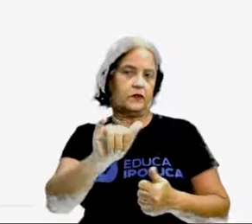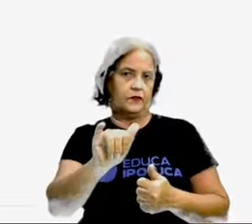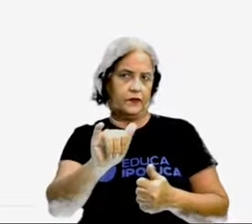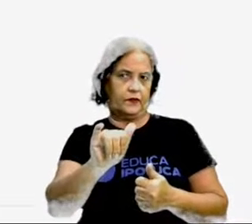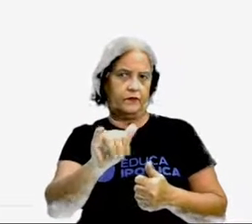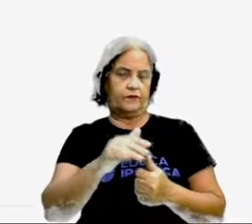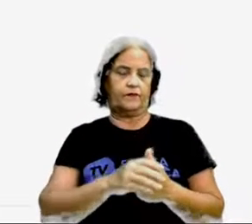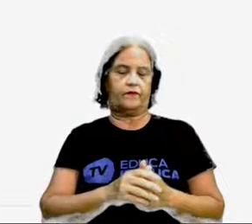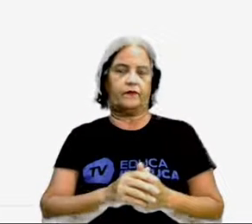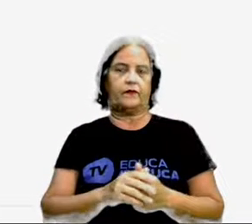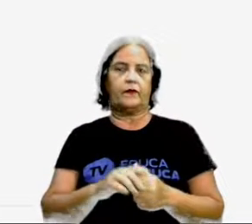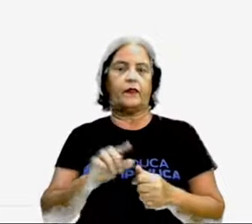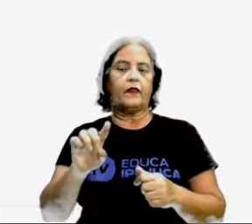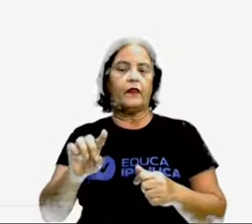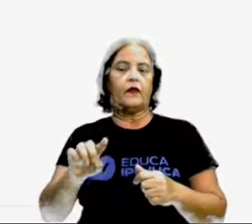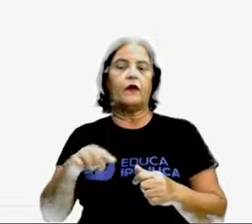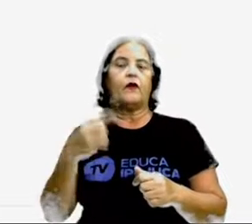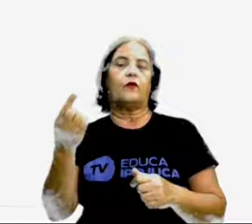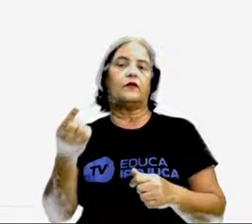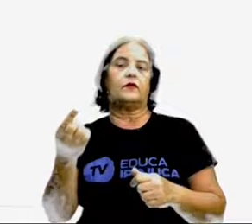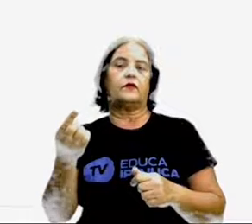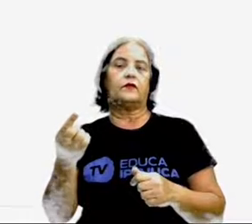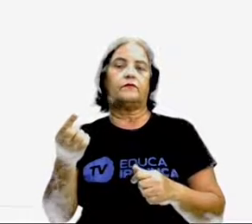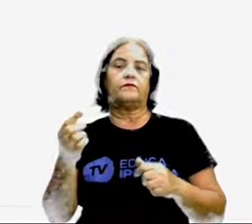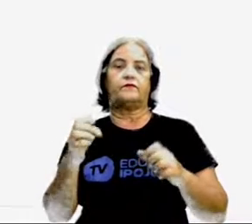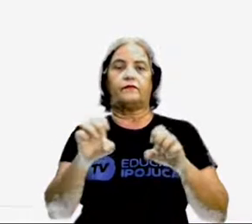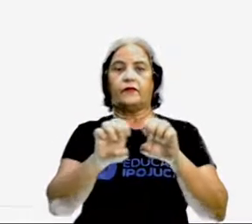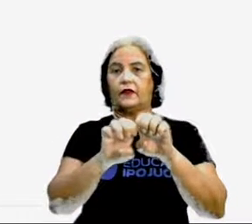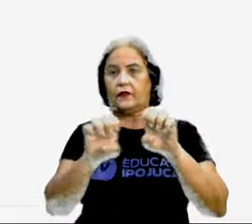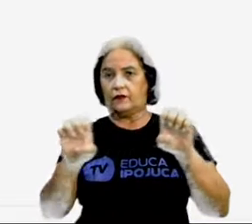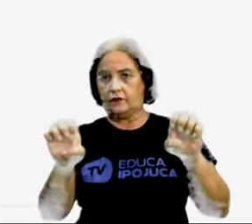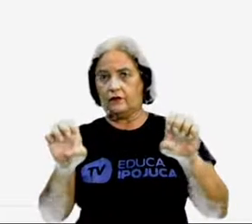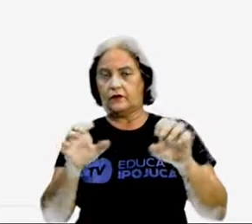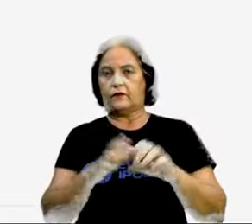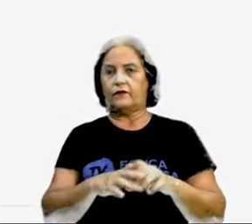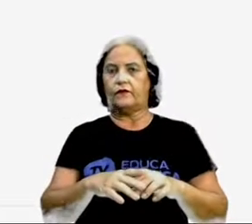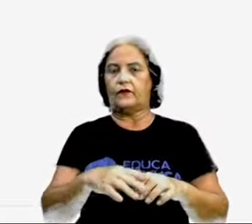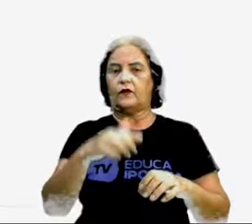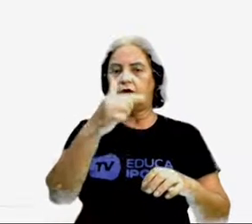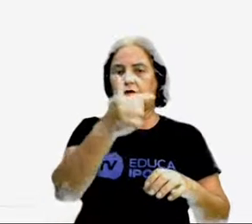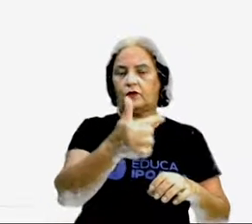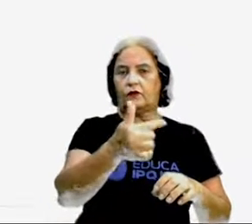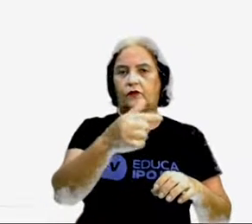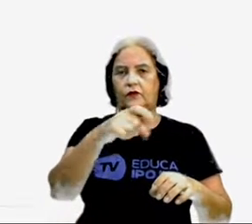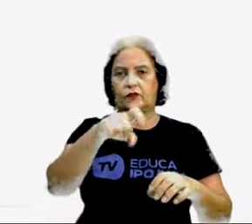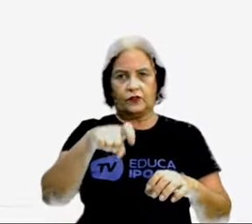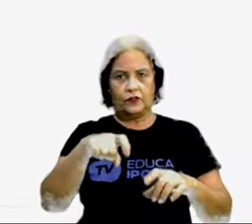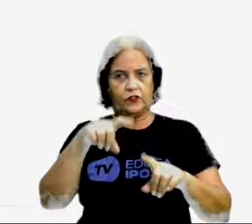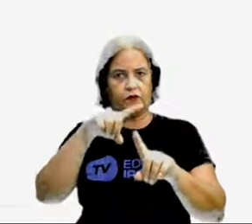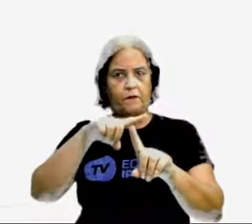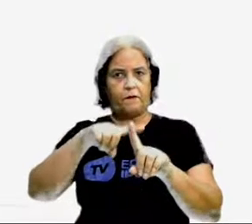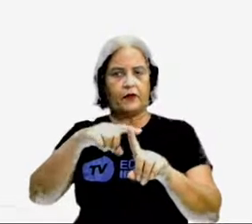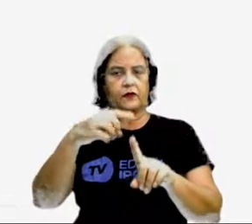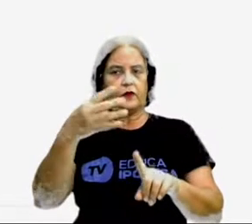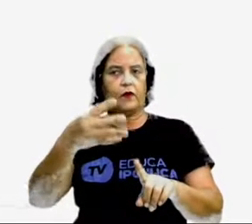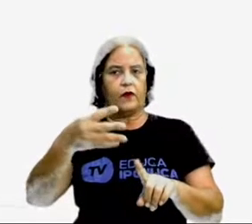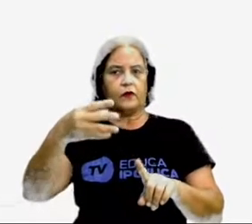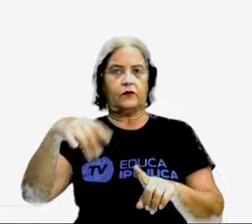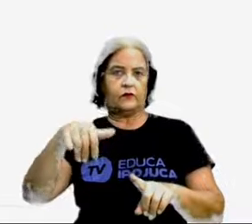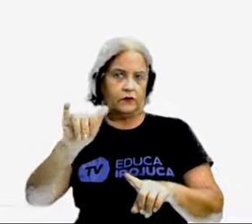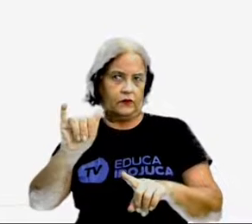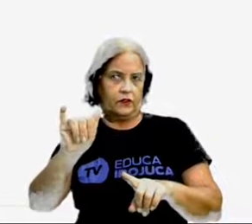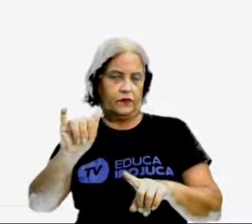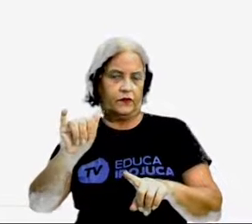a segunda equação. Vamos lá. 2x mais 4y. Então, onde tem x, 7 menos